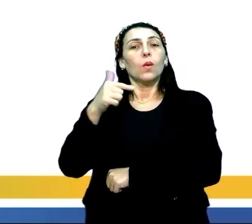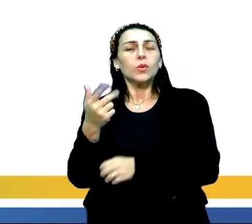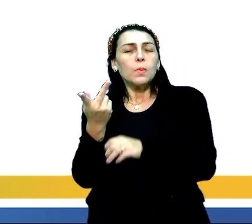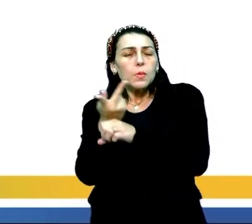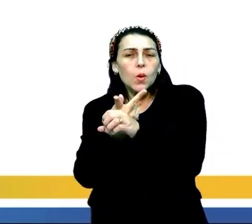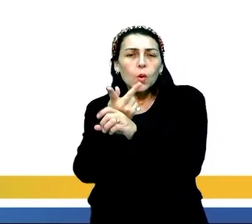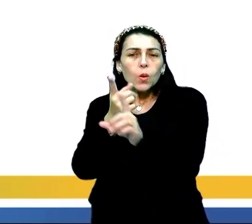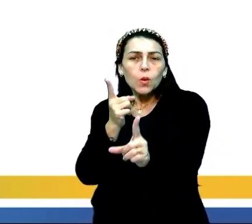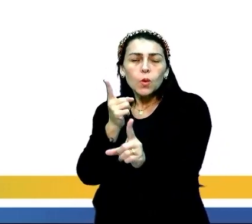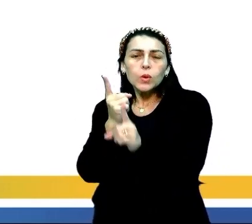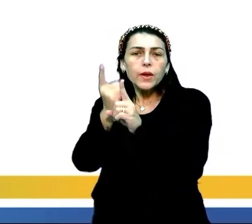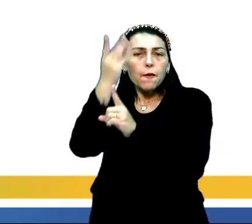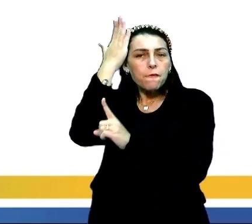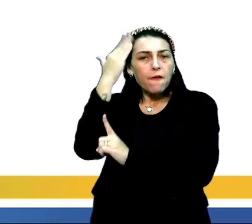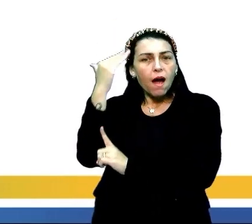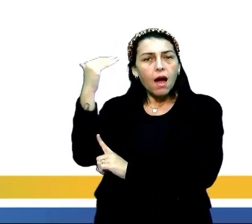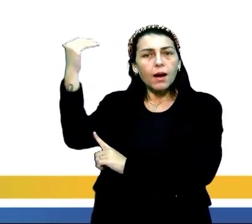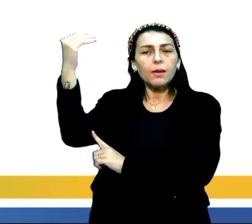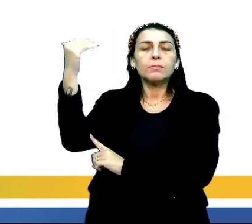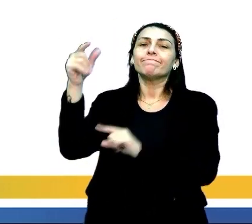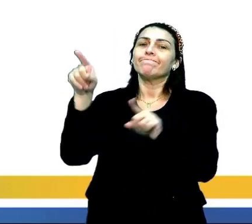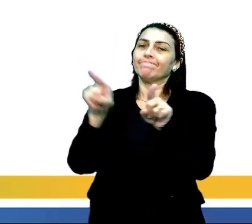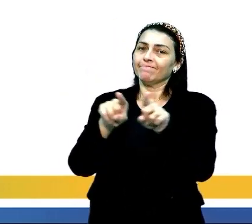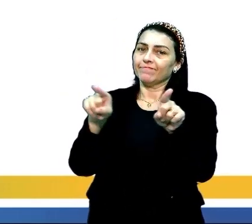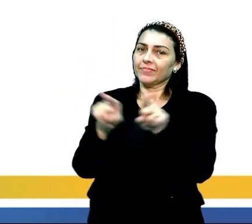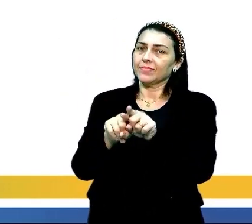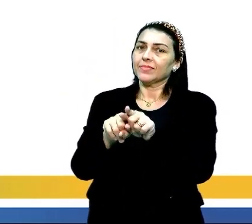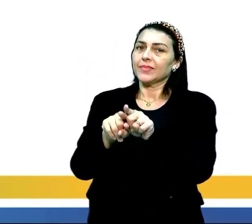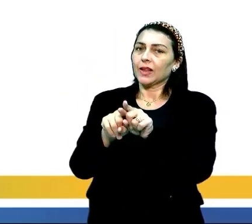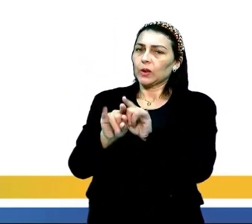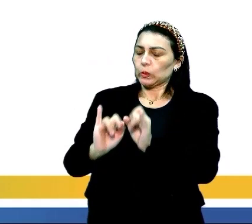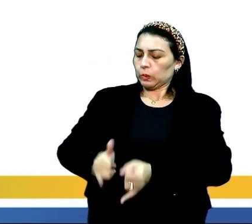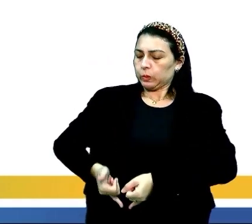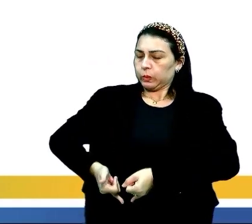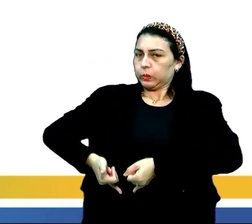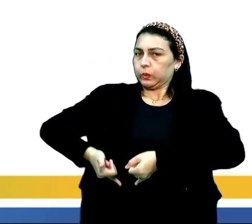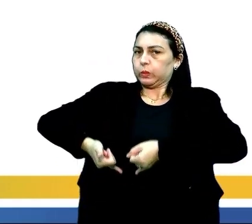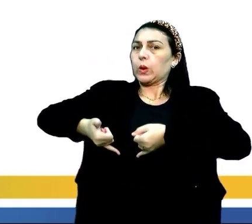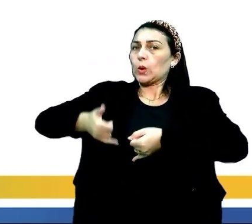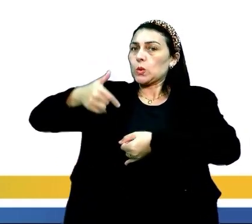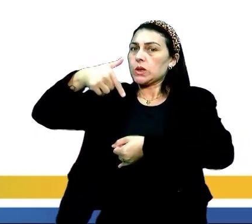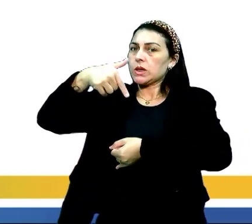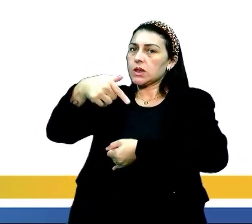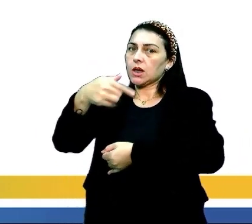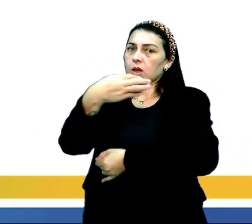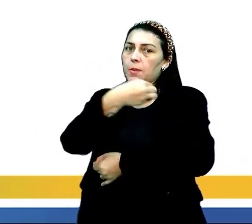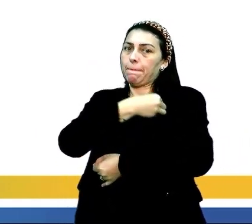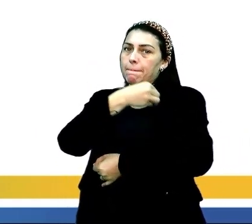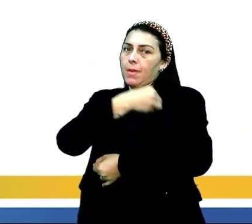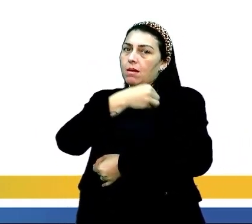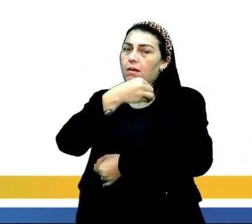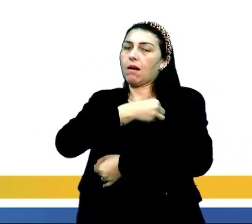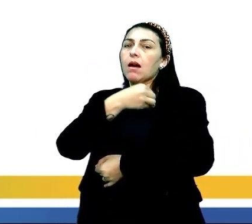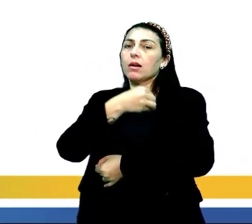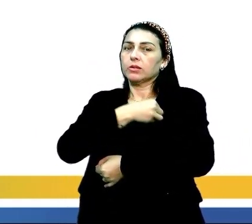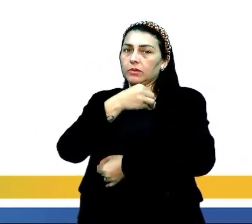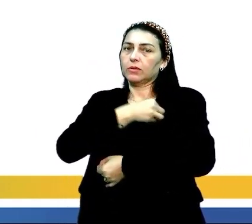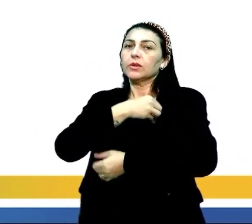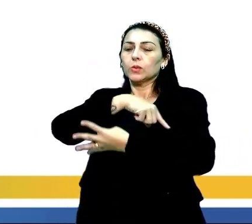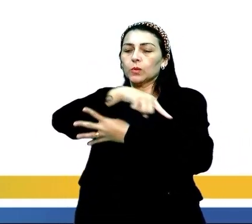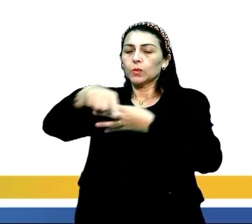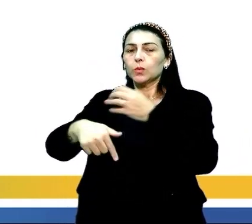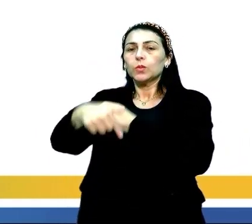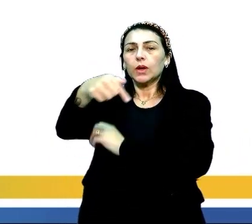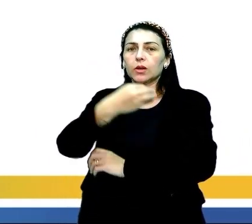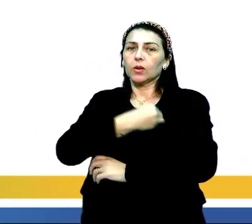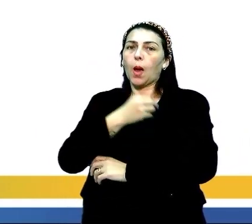procuram alcançar fama, e isso é vaidade. Vaidade é um dos 7 pecados capitais. Então, aí é preciso